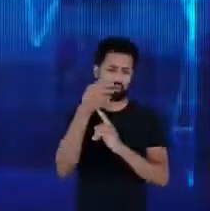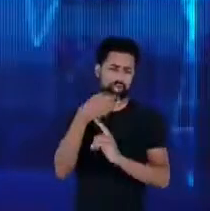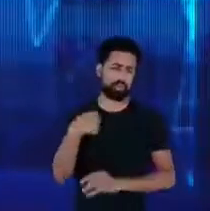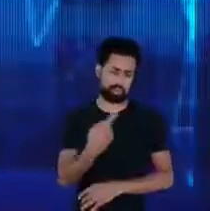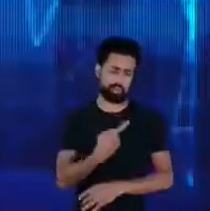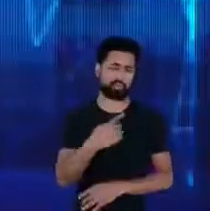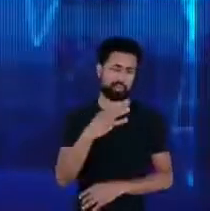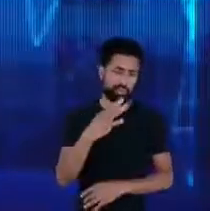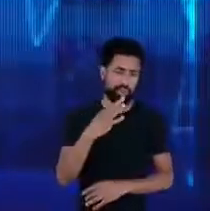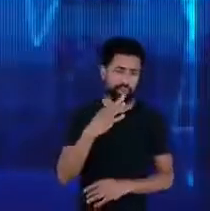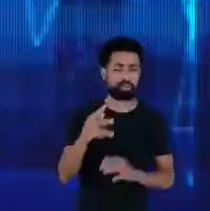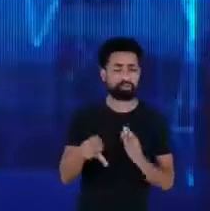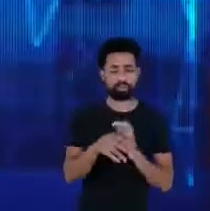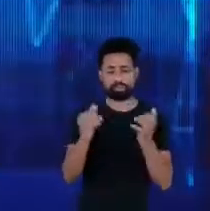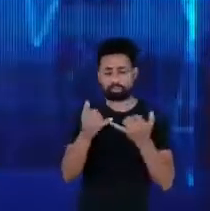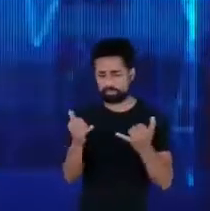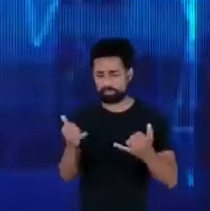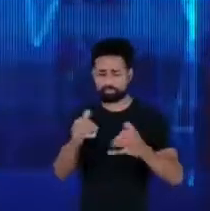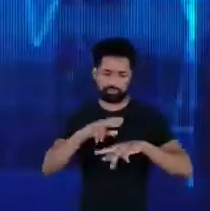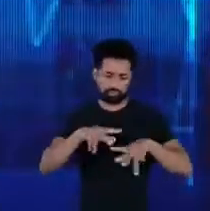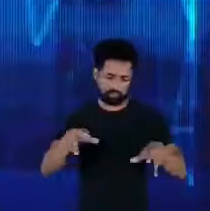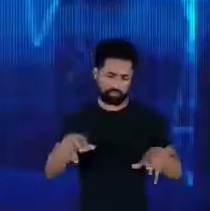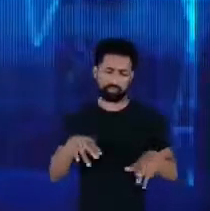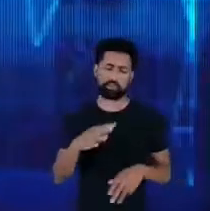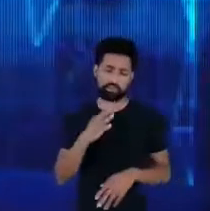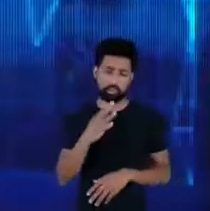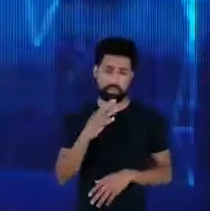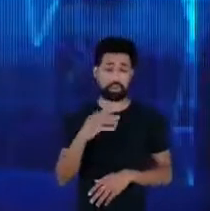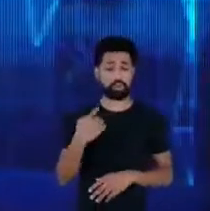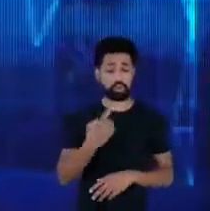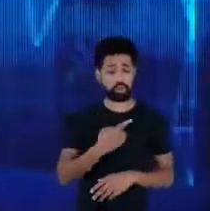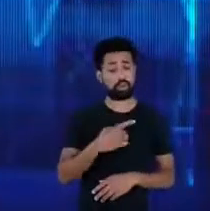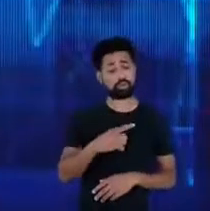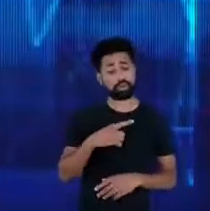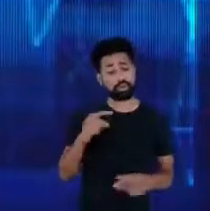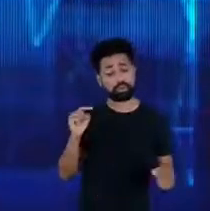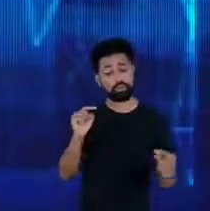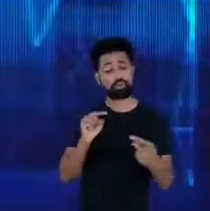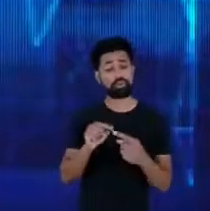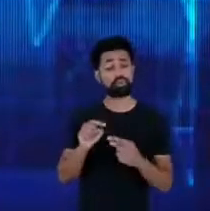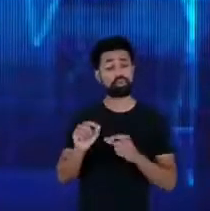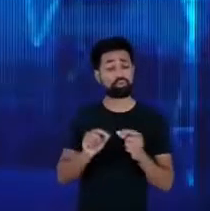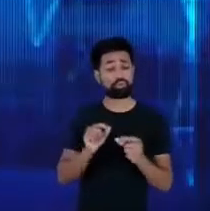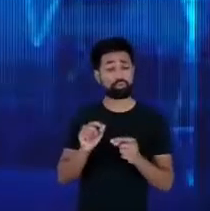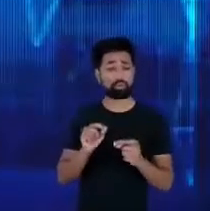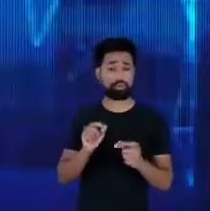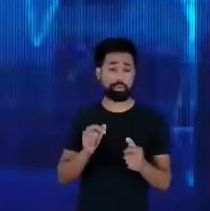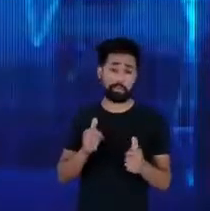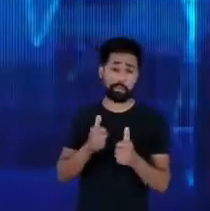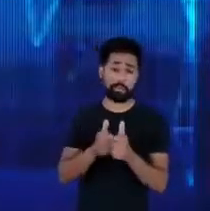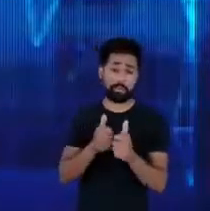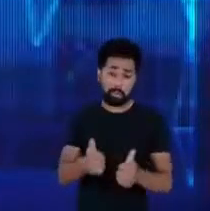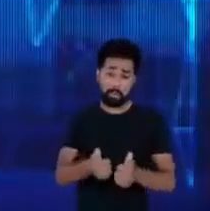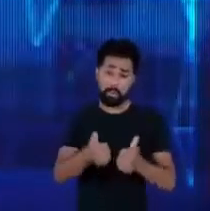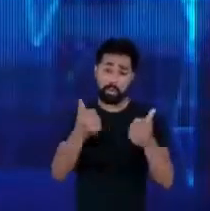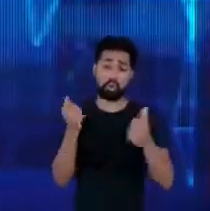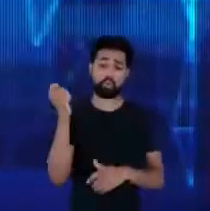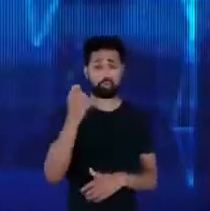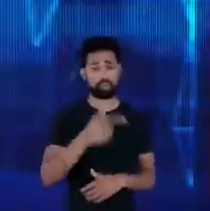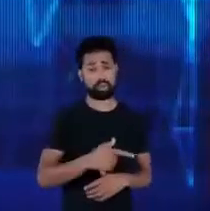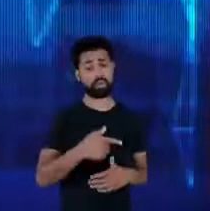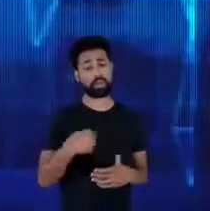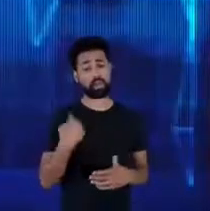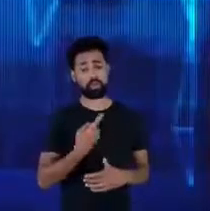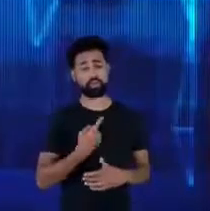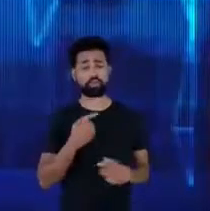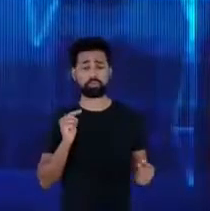de combustões atuais, né? Então, a gente tem o objetivo de estar próximo ou melhor que elas, tá? Então, esse é o objetivo